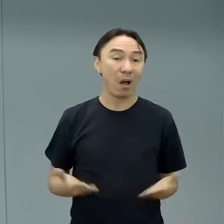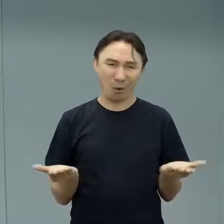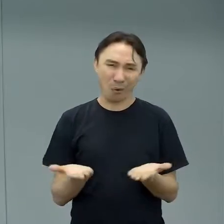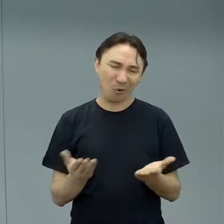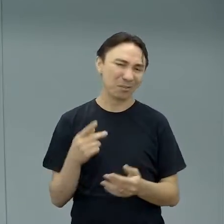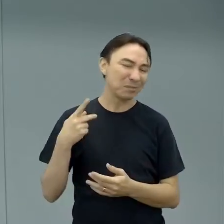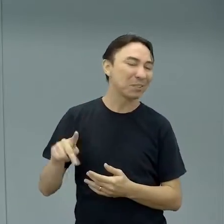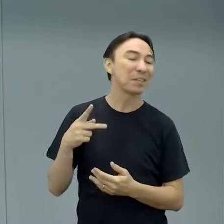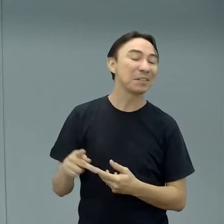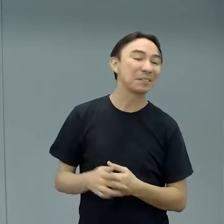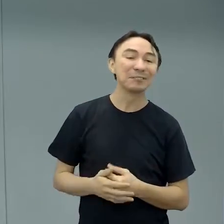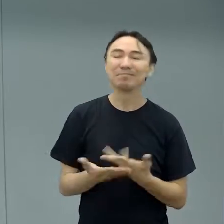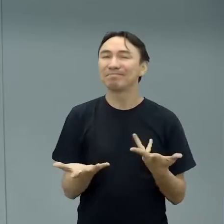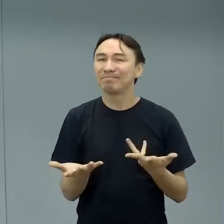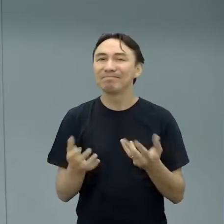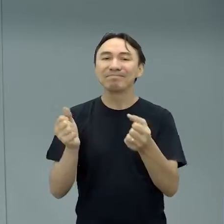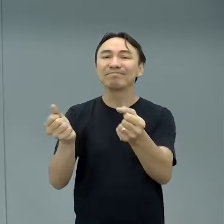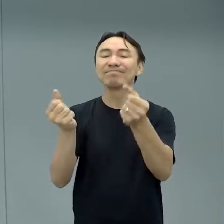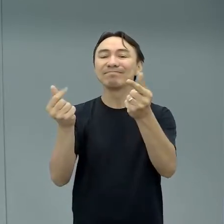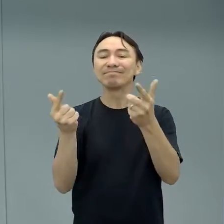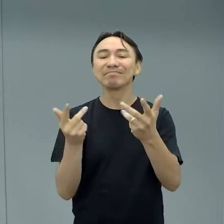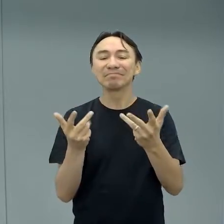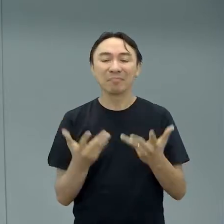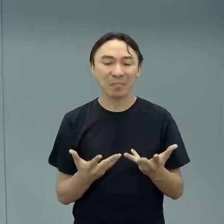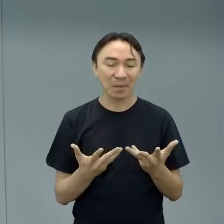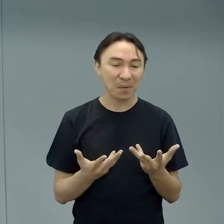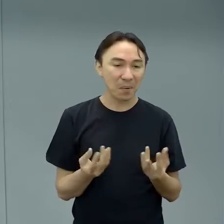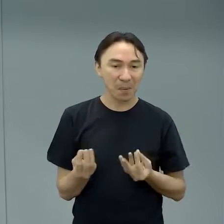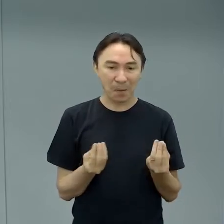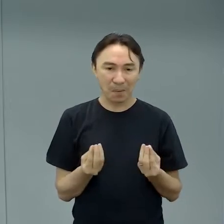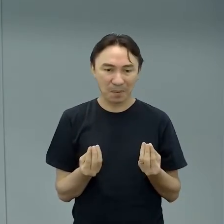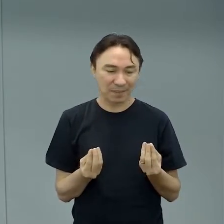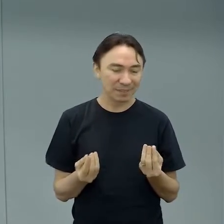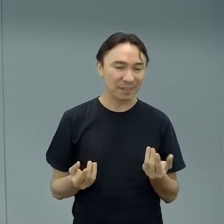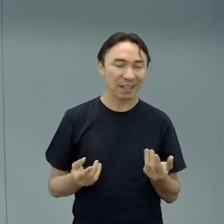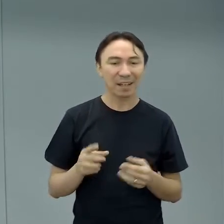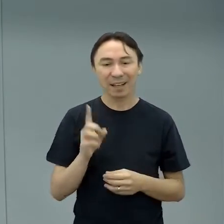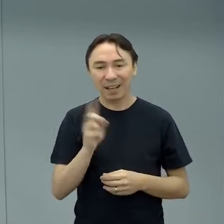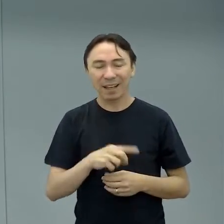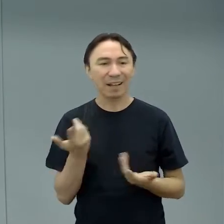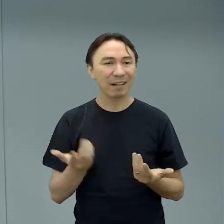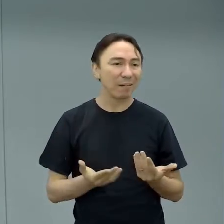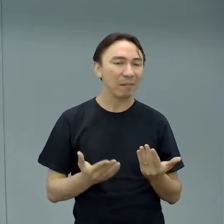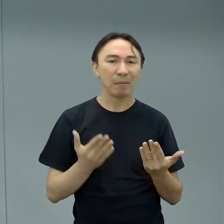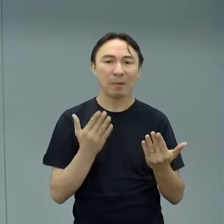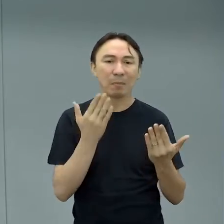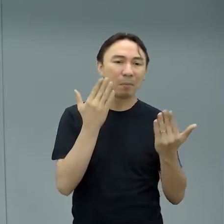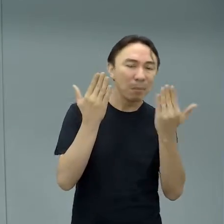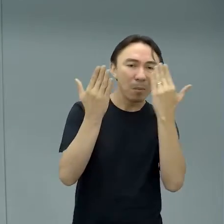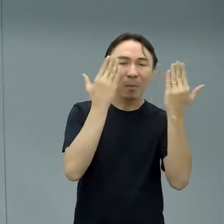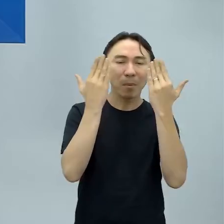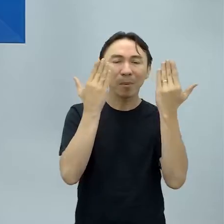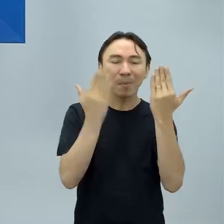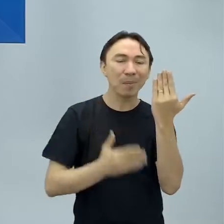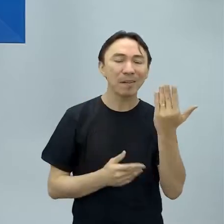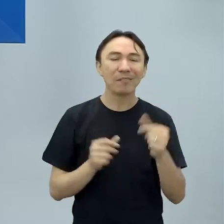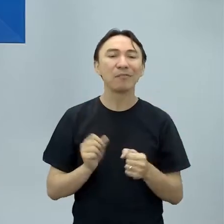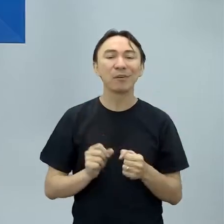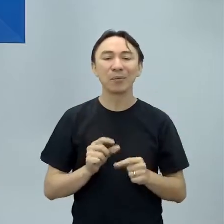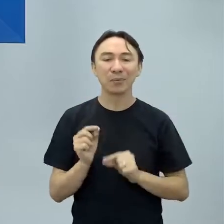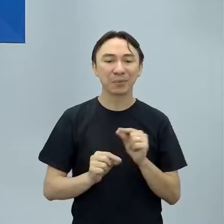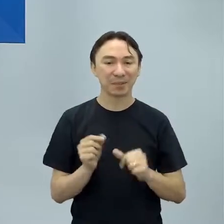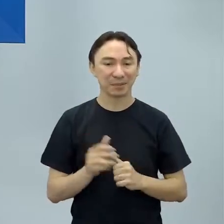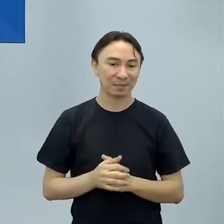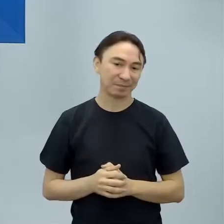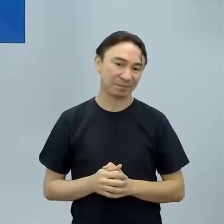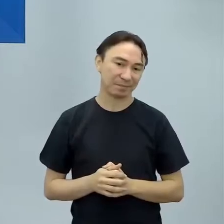Fala um pouquinho o que vem a ser terapeuta, o que a terapeuta ocupacional faz? Tá.